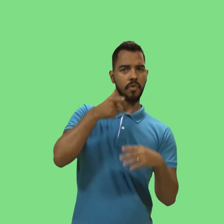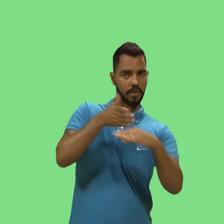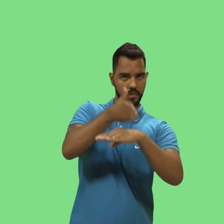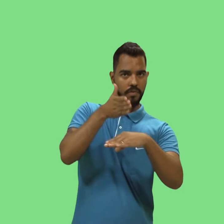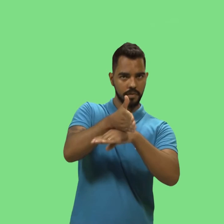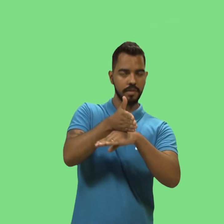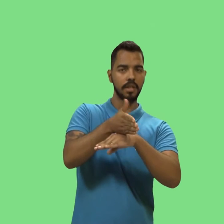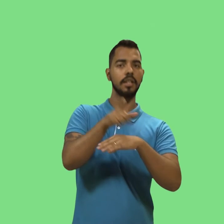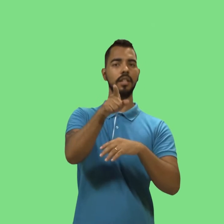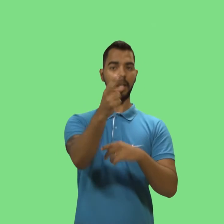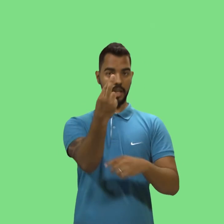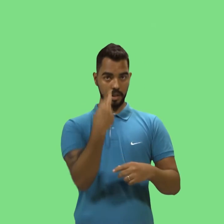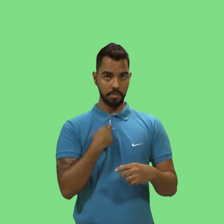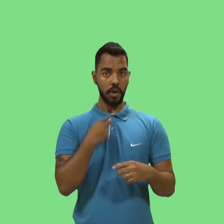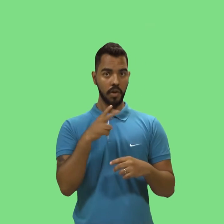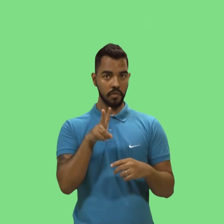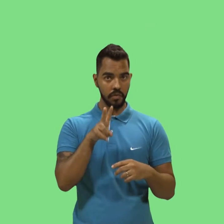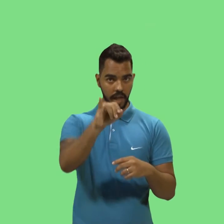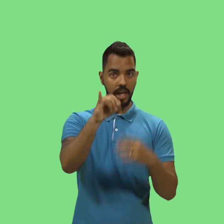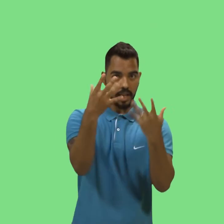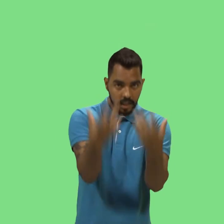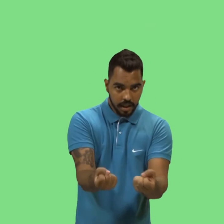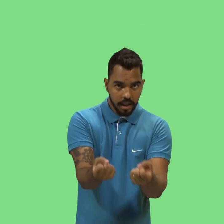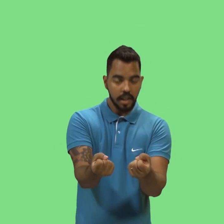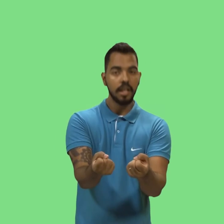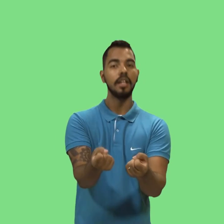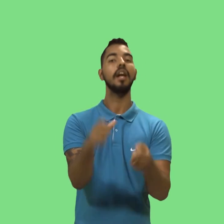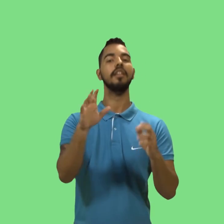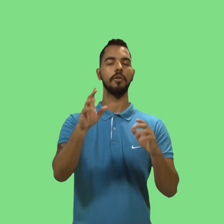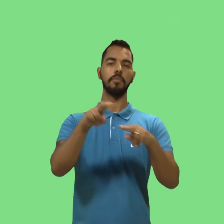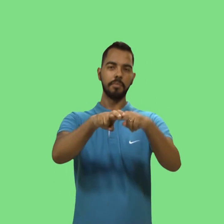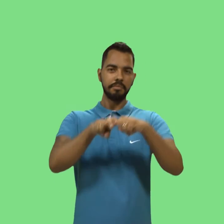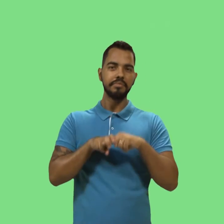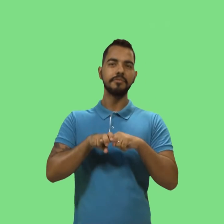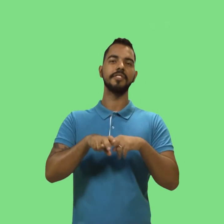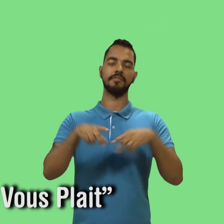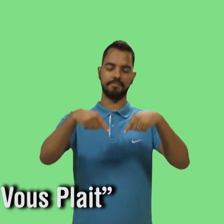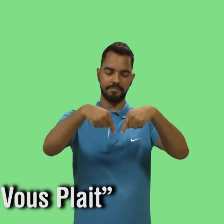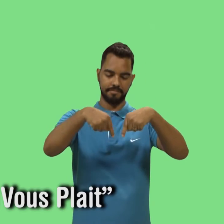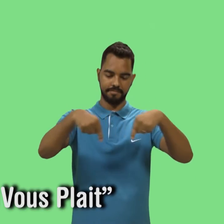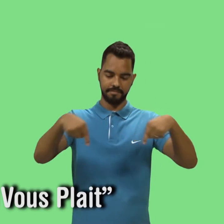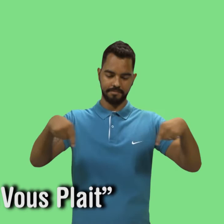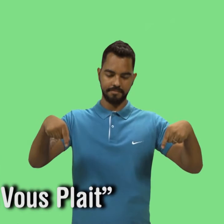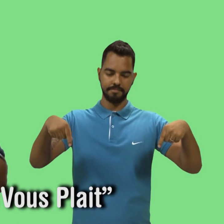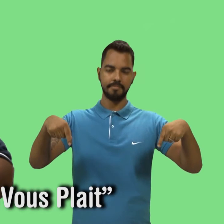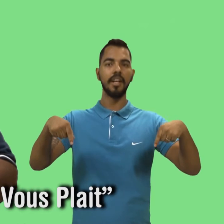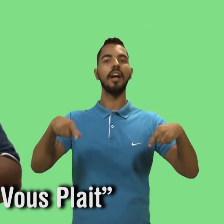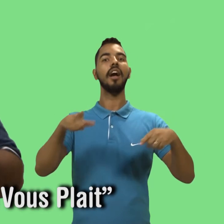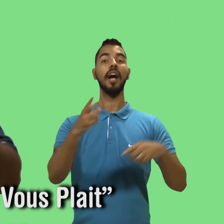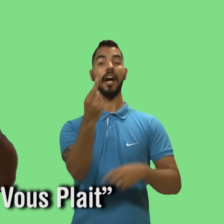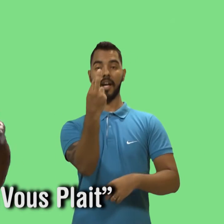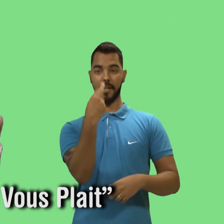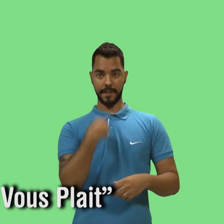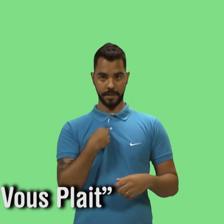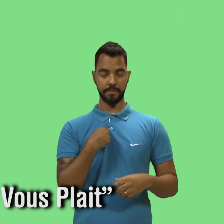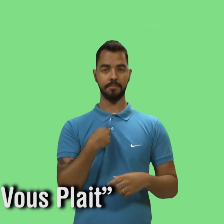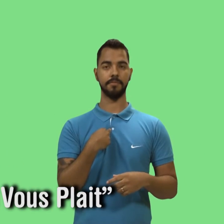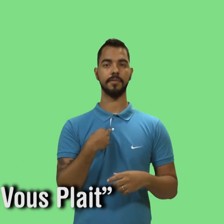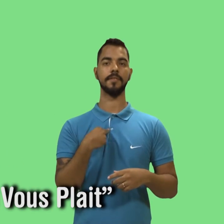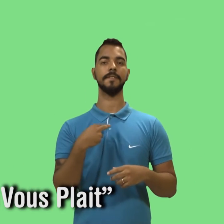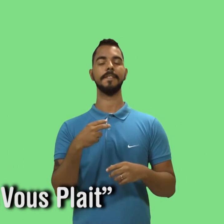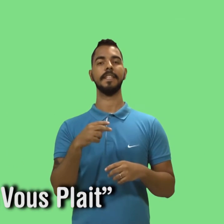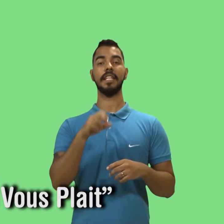presença. Então, ao redigir o convite, quando utilizar essa sigla, é preciso informar um telefone, outro